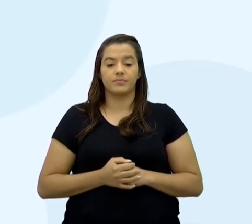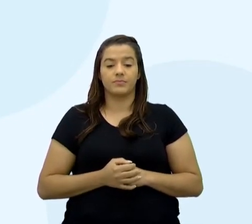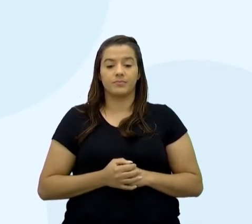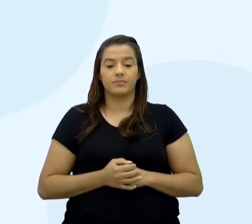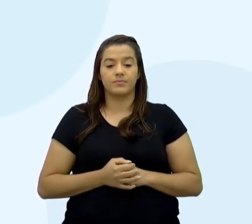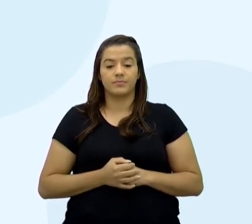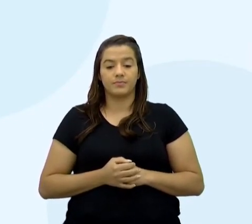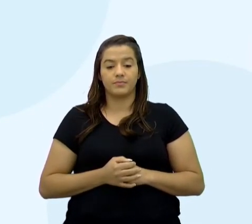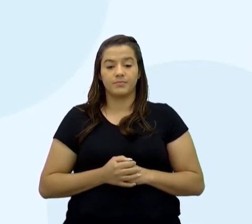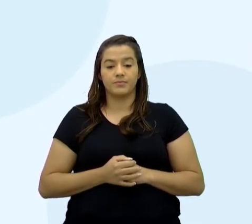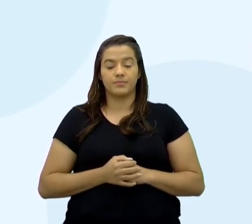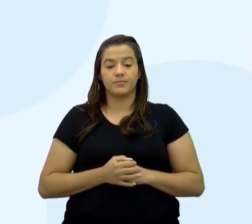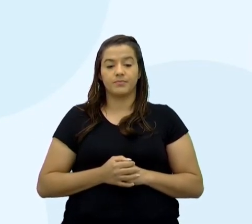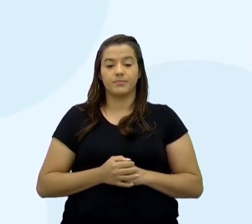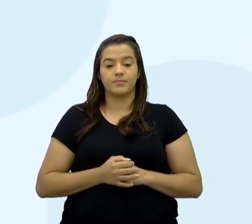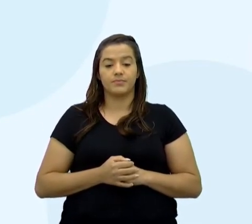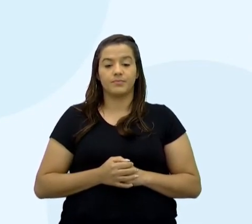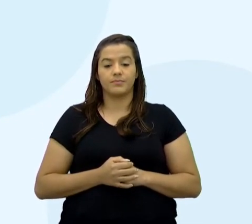momento.